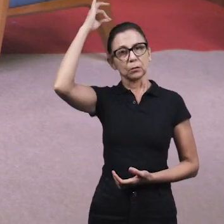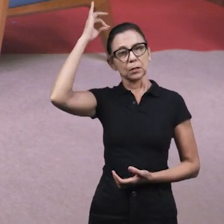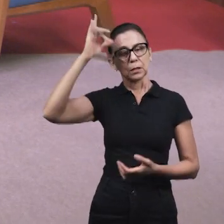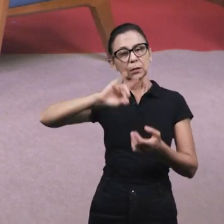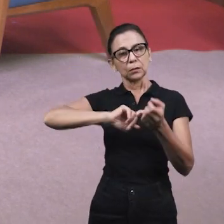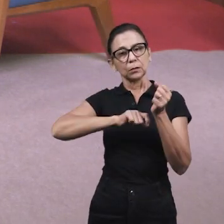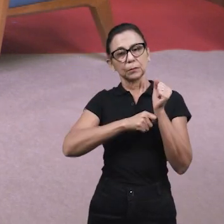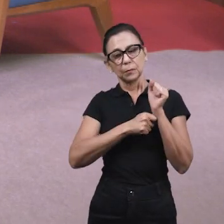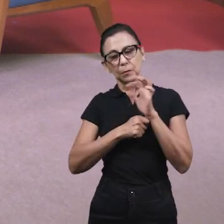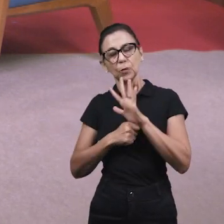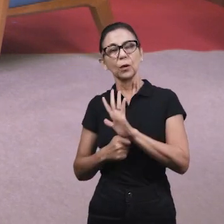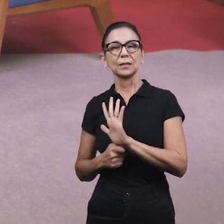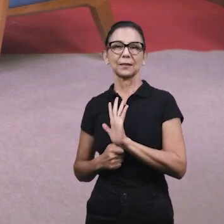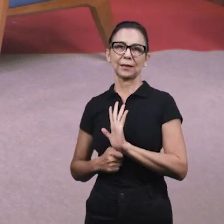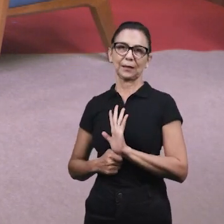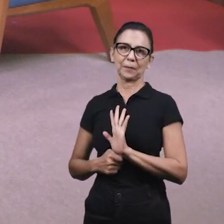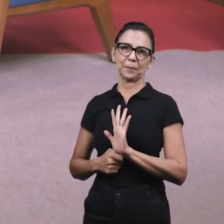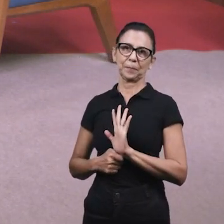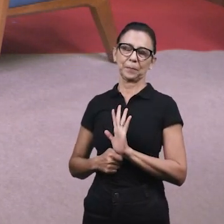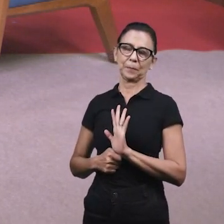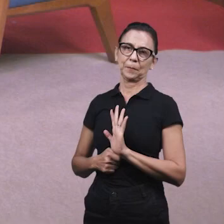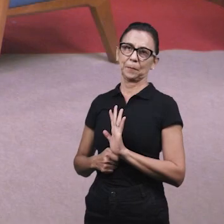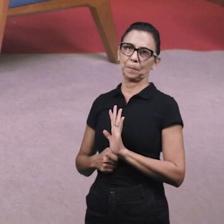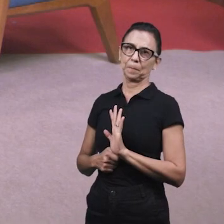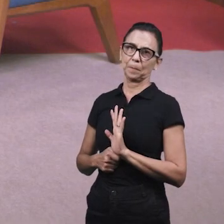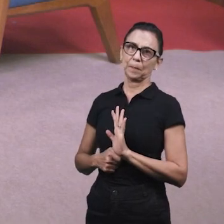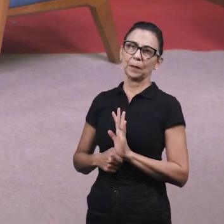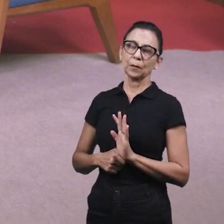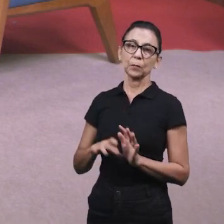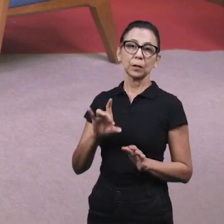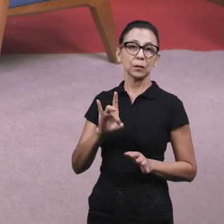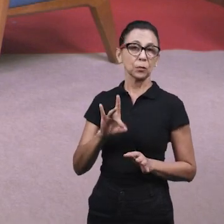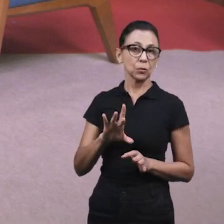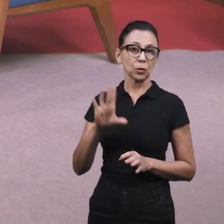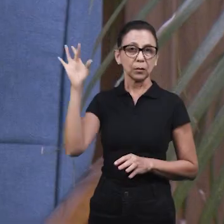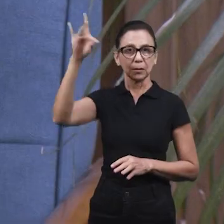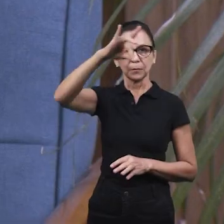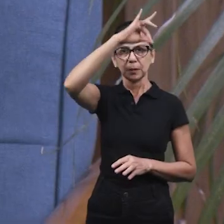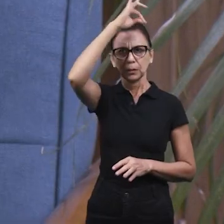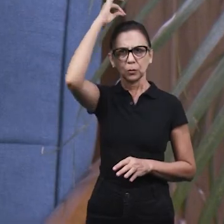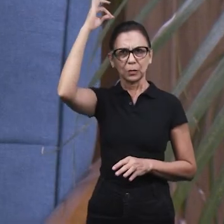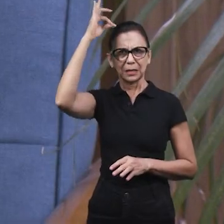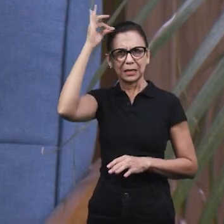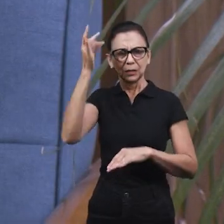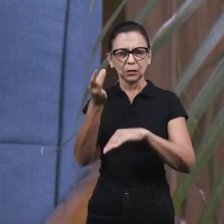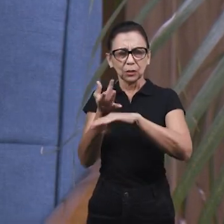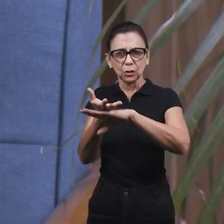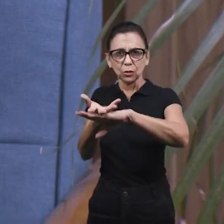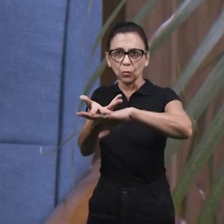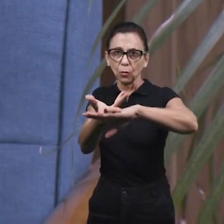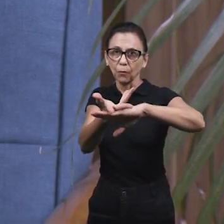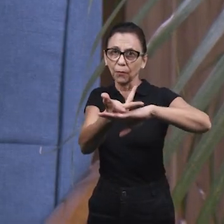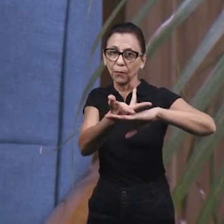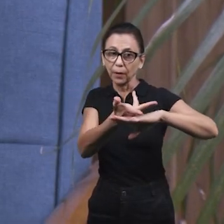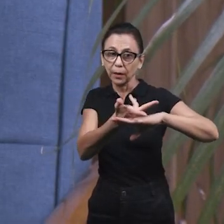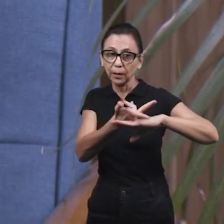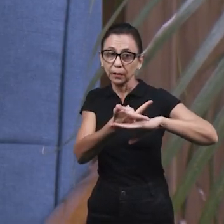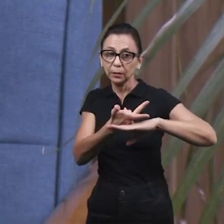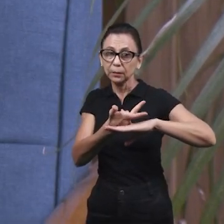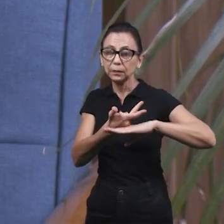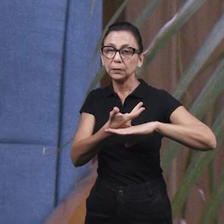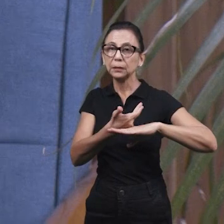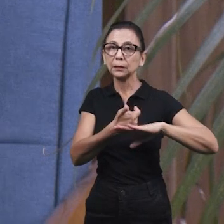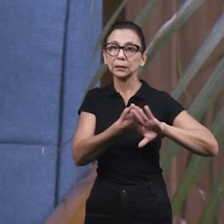falou muito aqui sobre salvação, né, em santificação do Espírito Santo, é esse tipo de santidade